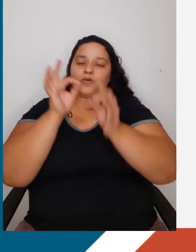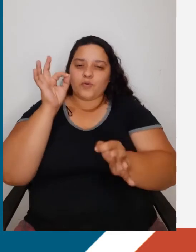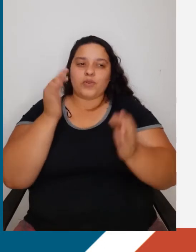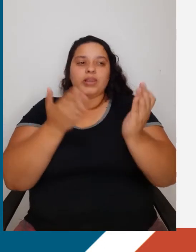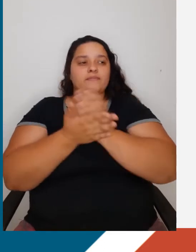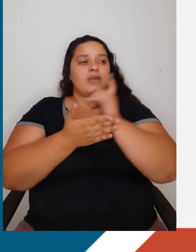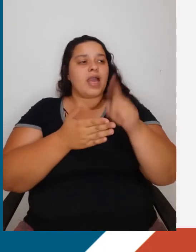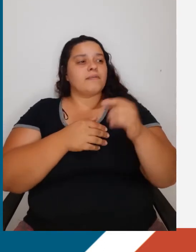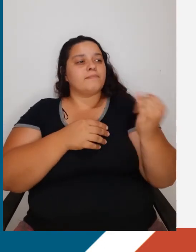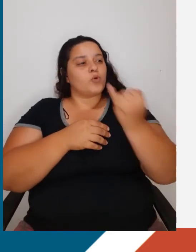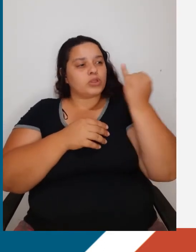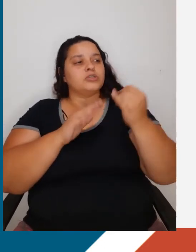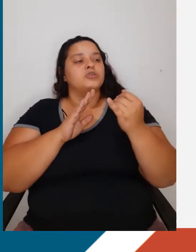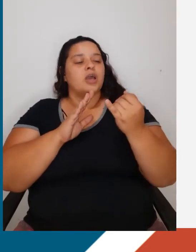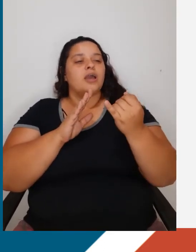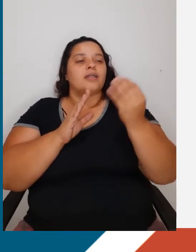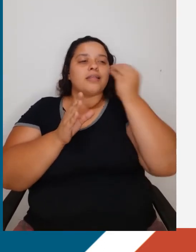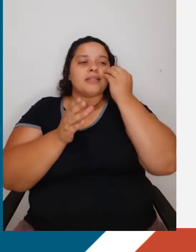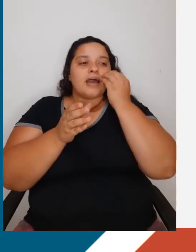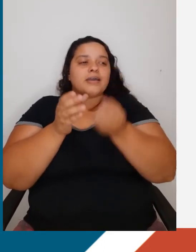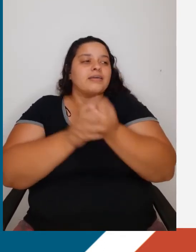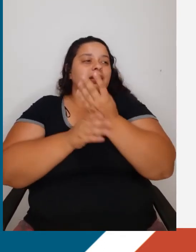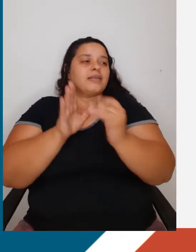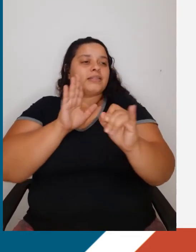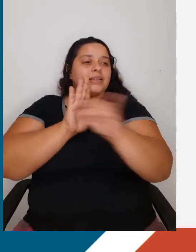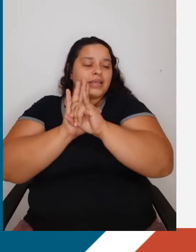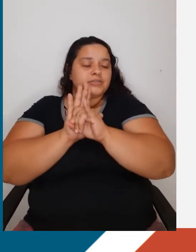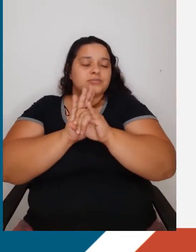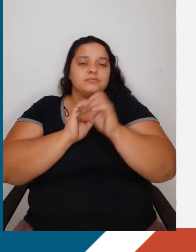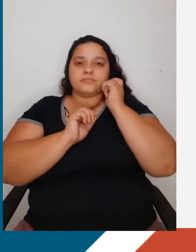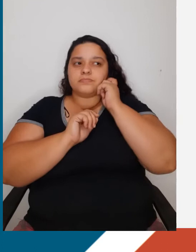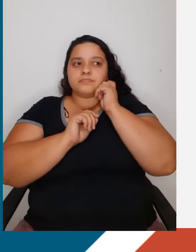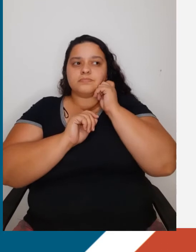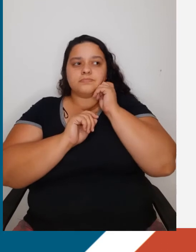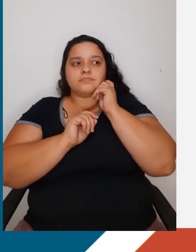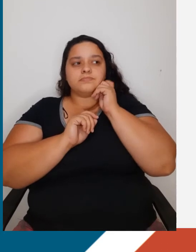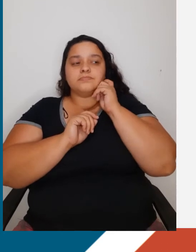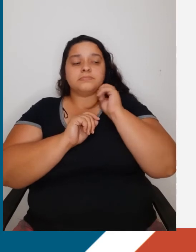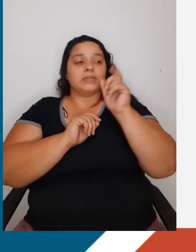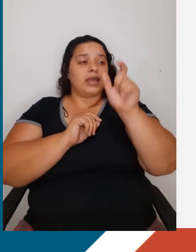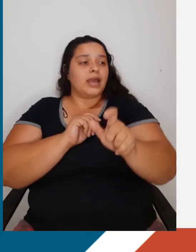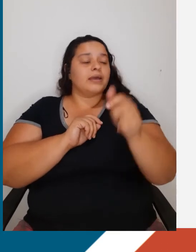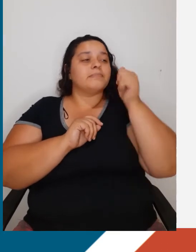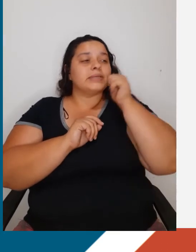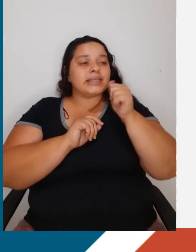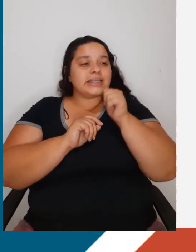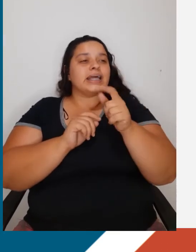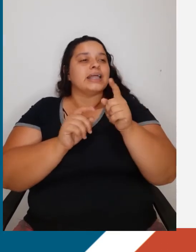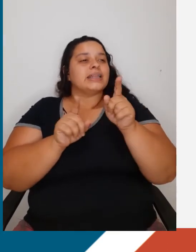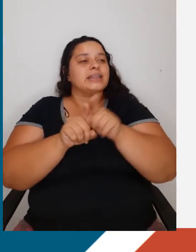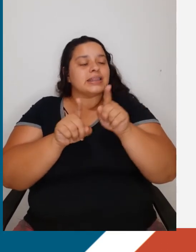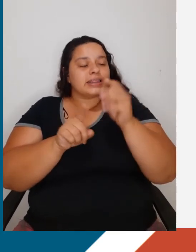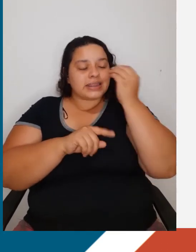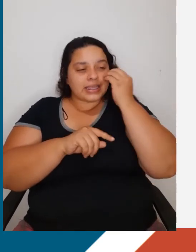pontos importantes para a construção da identidade. As personagens muitas vezes voltam à busca de si mesmas a partir da